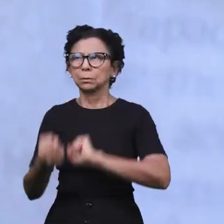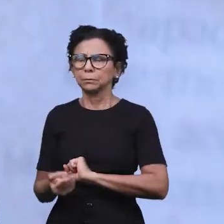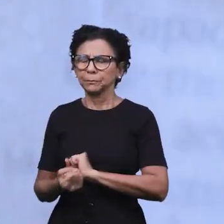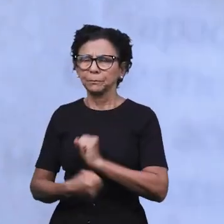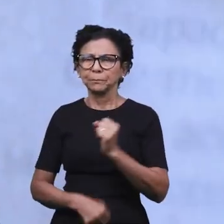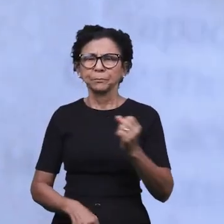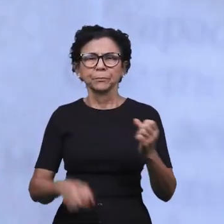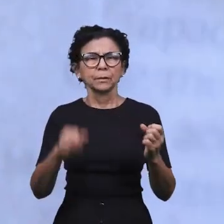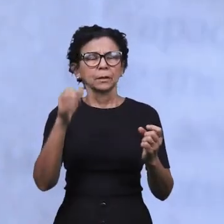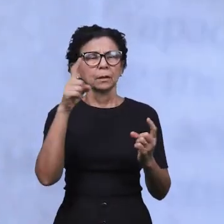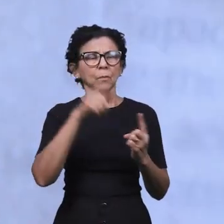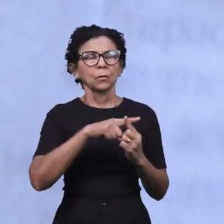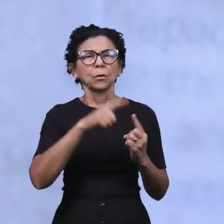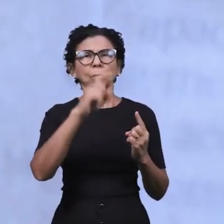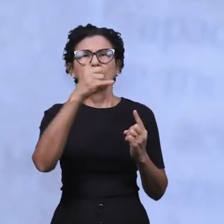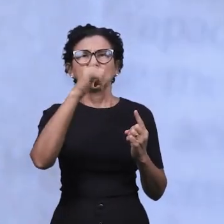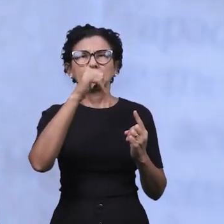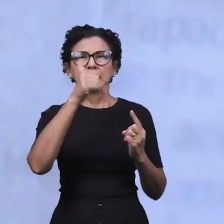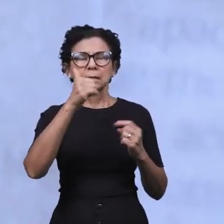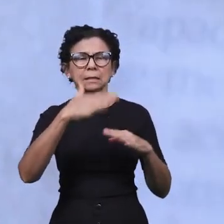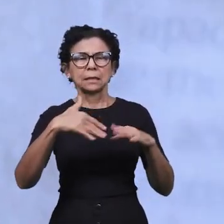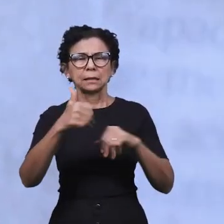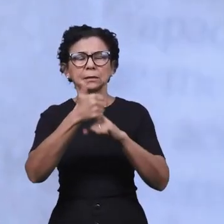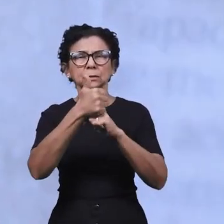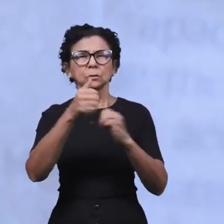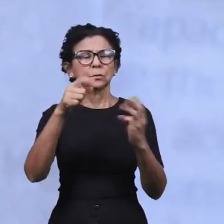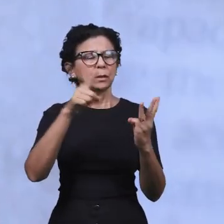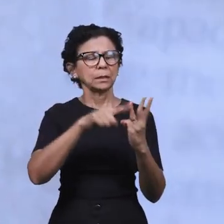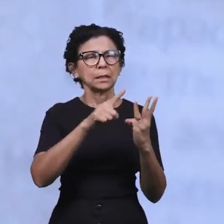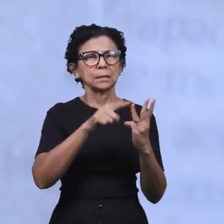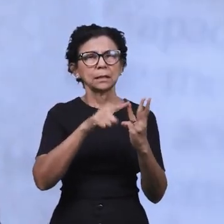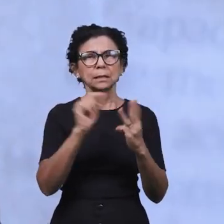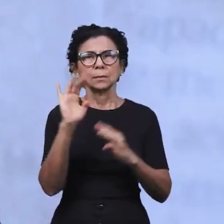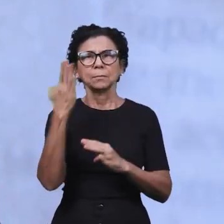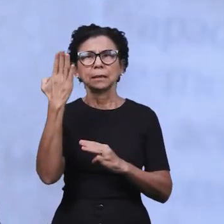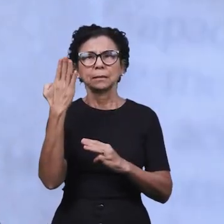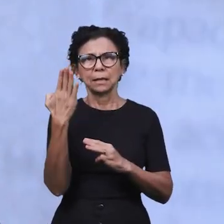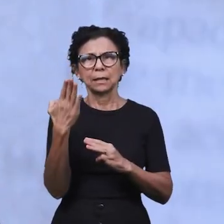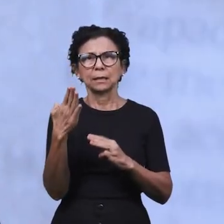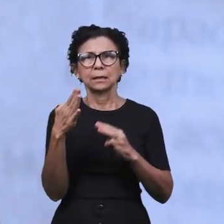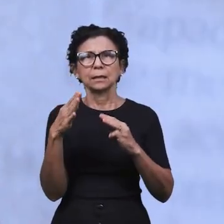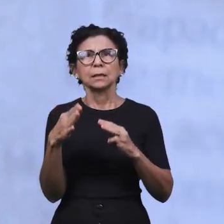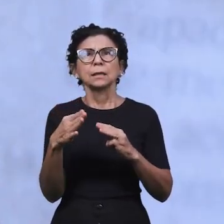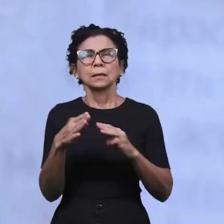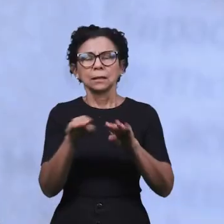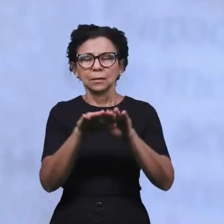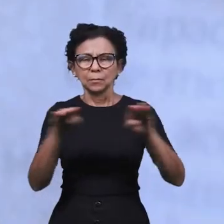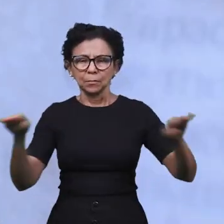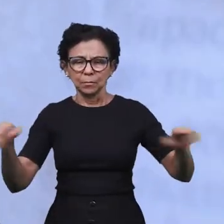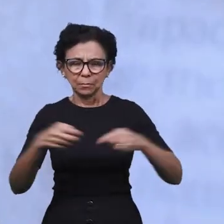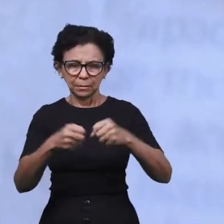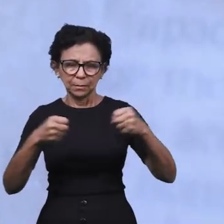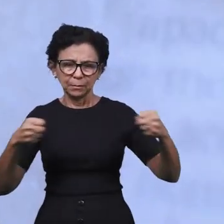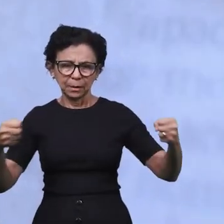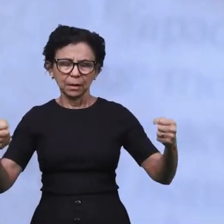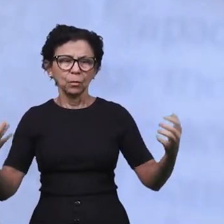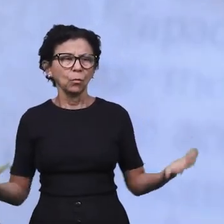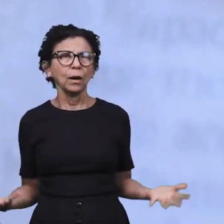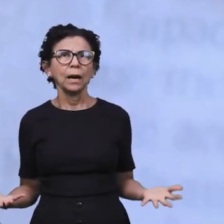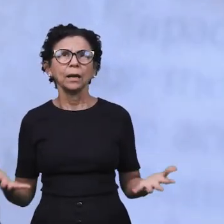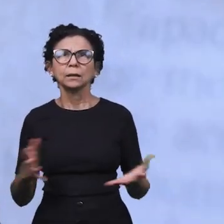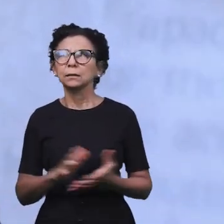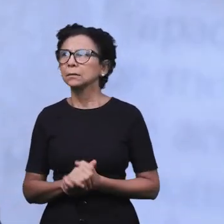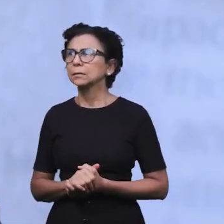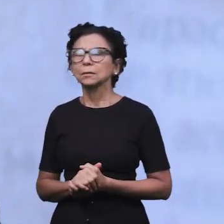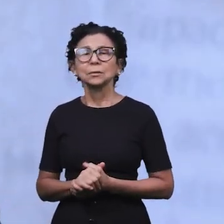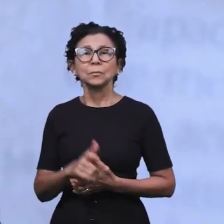O eletricista tinha que fazer a fiação e o marceneiro tinha que entrar com os móveis. Mas não adiantava nada o marceneiro estar com os móveis prontos no dia que o pedreiro ia começar a